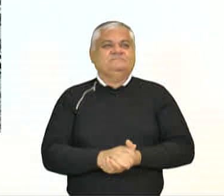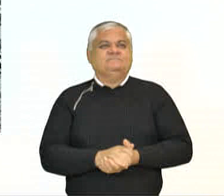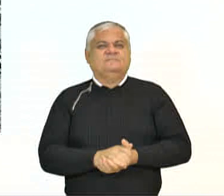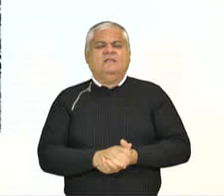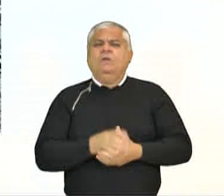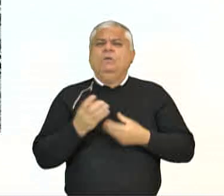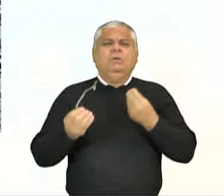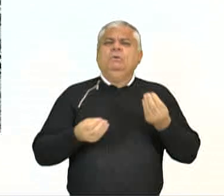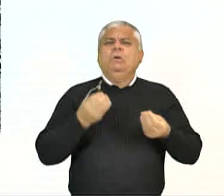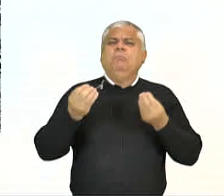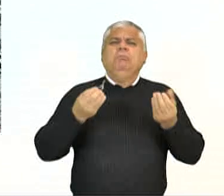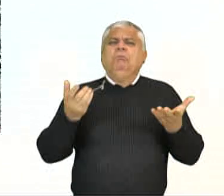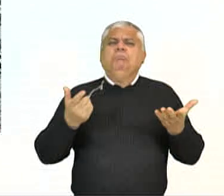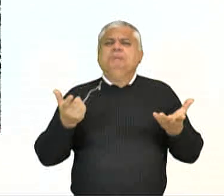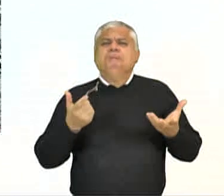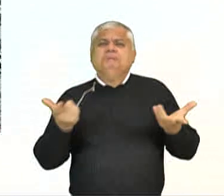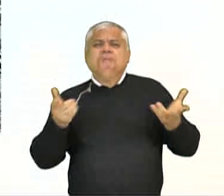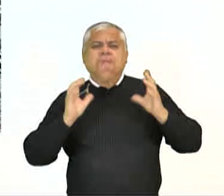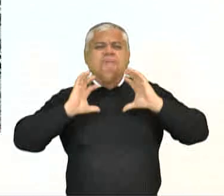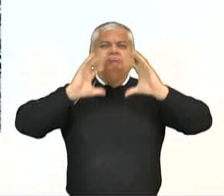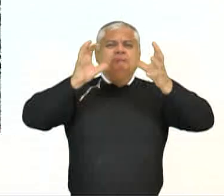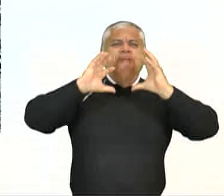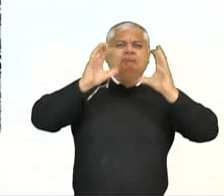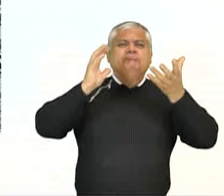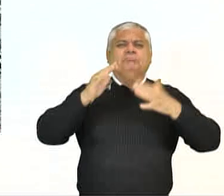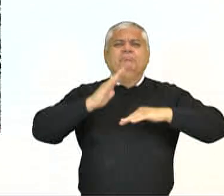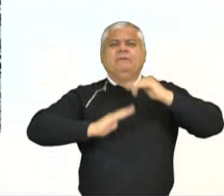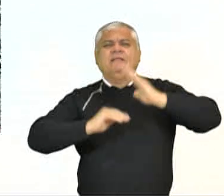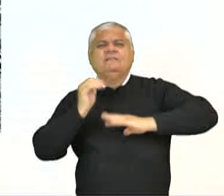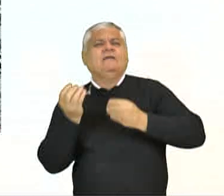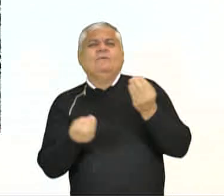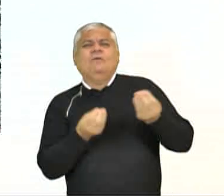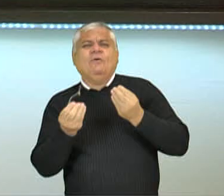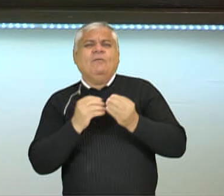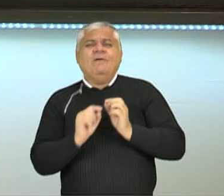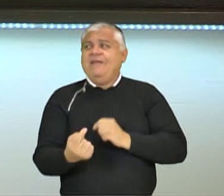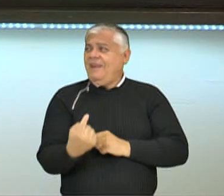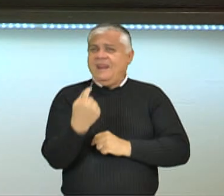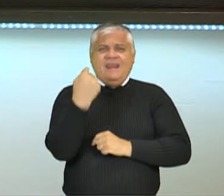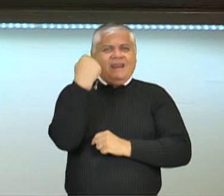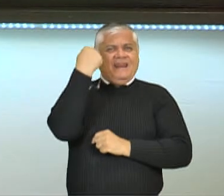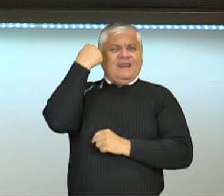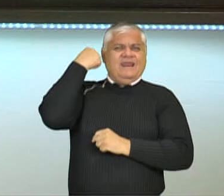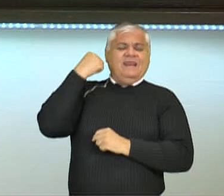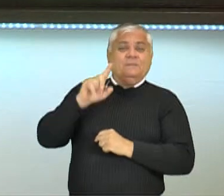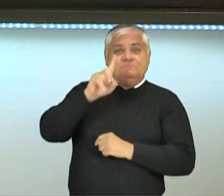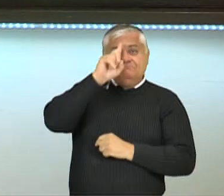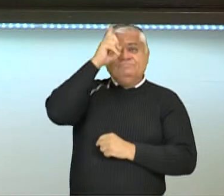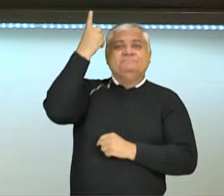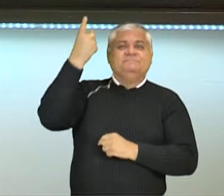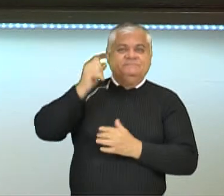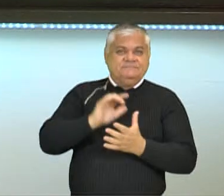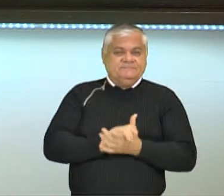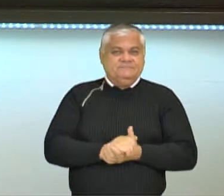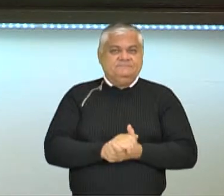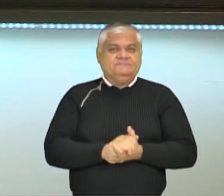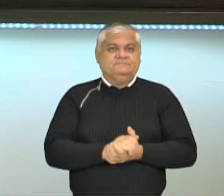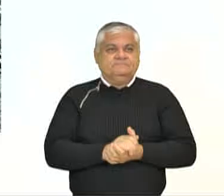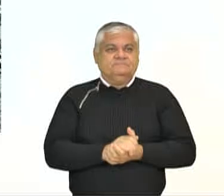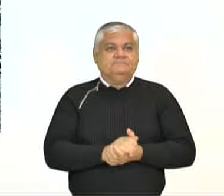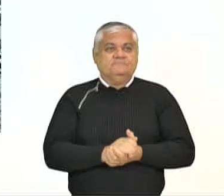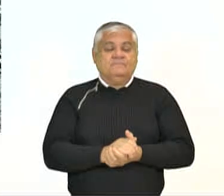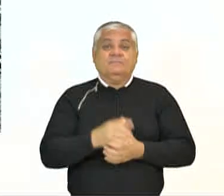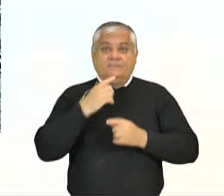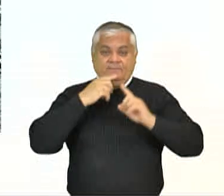Como que ele era jogado? Então, como que o voleibol ele era jogado lá no começo, quando eles criaram esse esporte? Então, a quadra